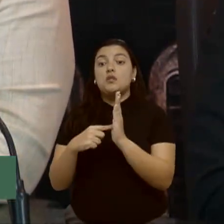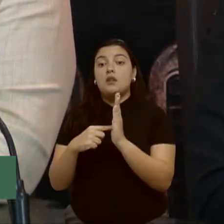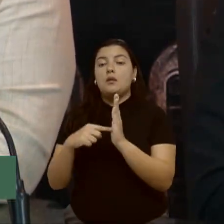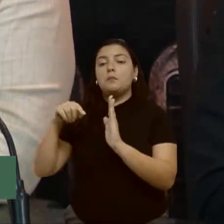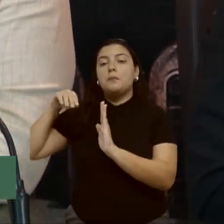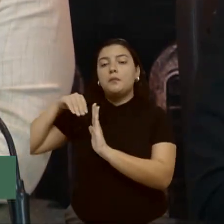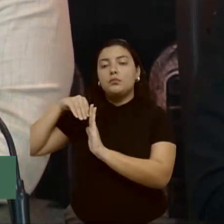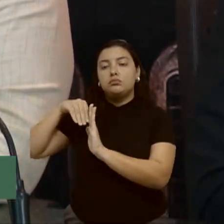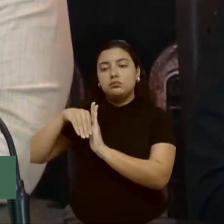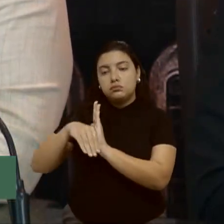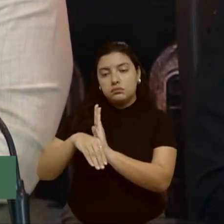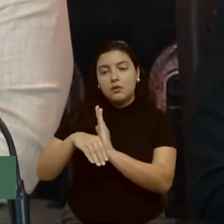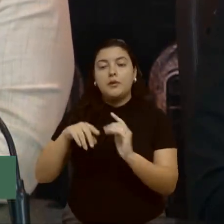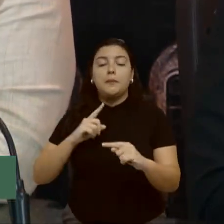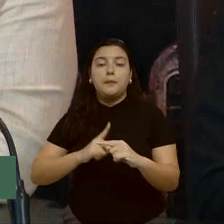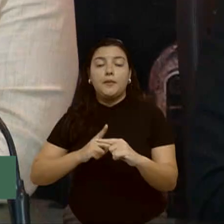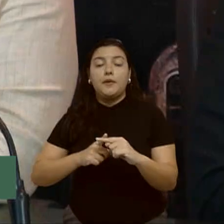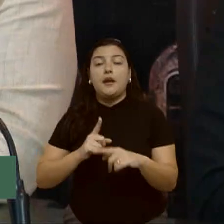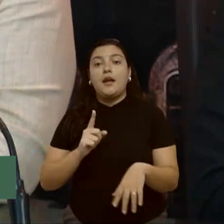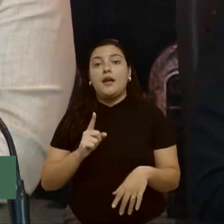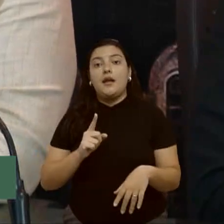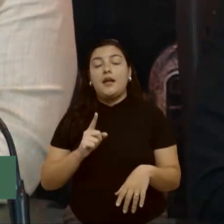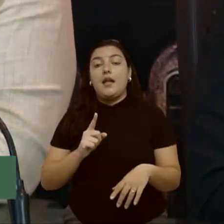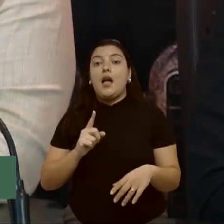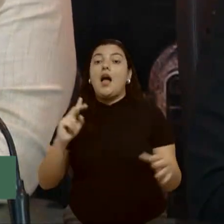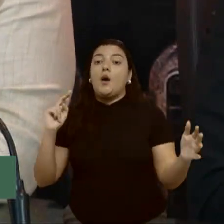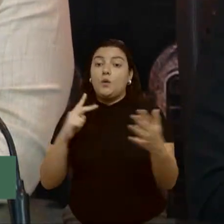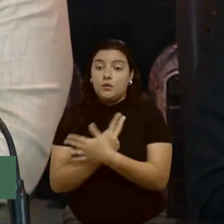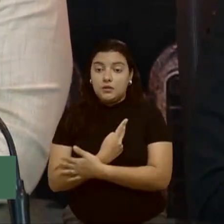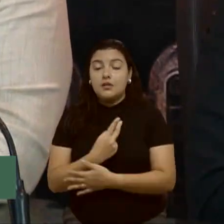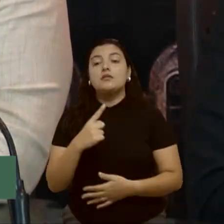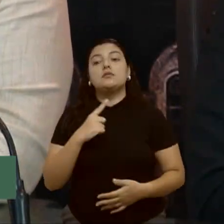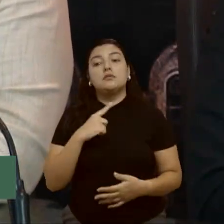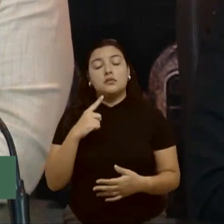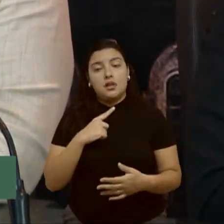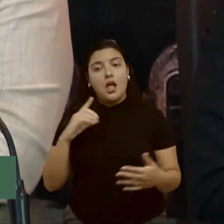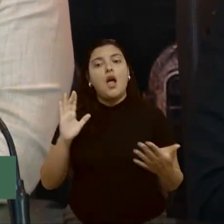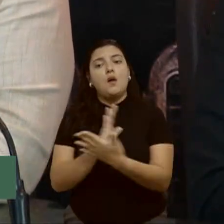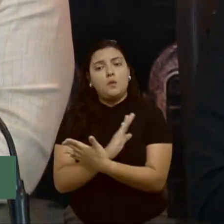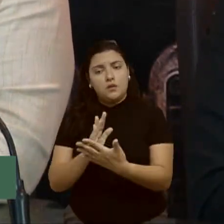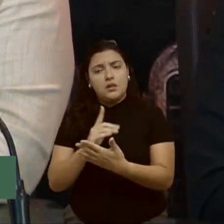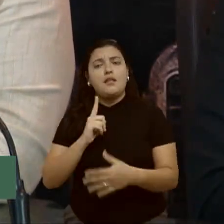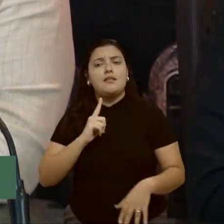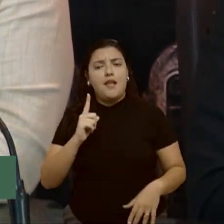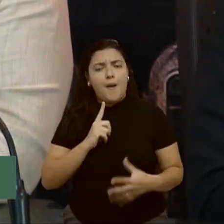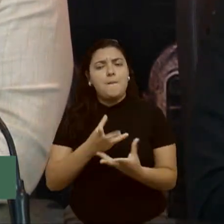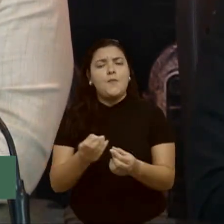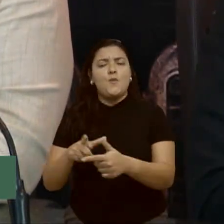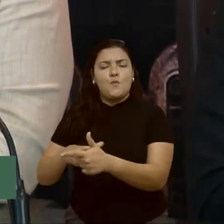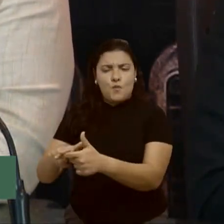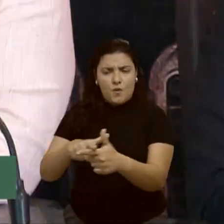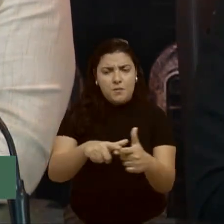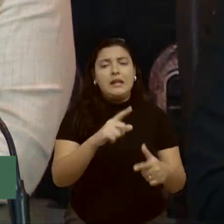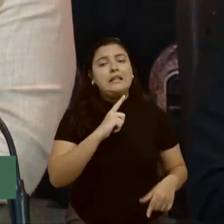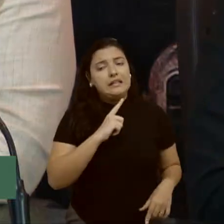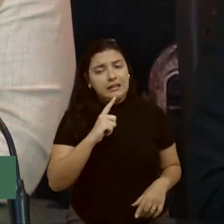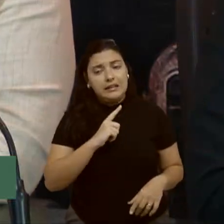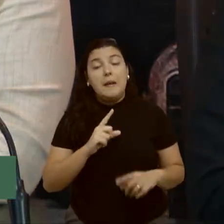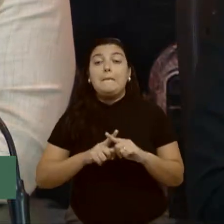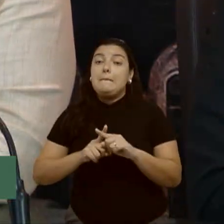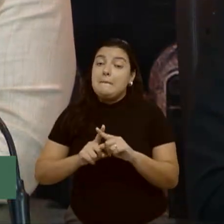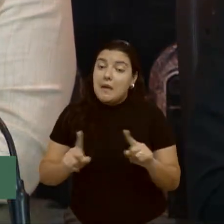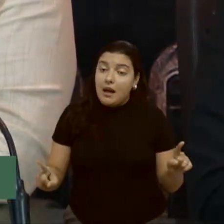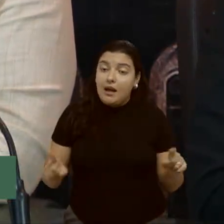isso. Eu acredito que não é porque deixou de existir, né? A gente sabe que demandas sempre vai ter, problemas sempre vão existir com relação a